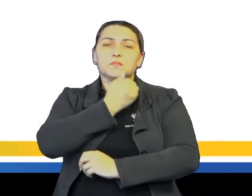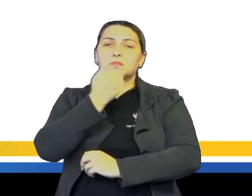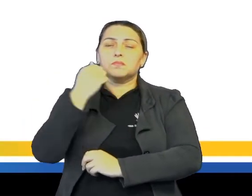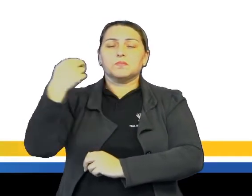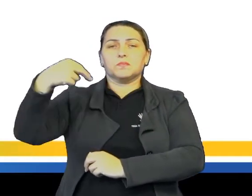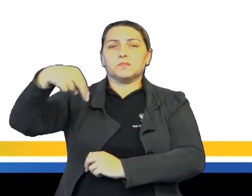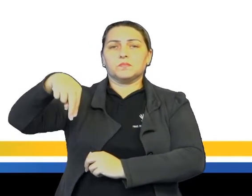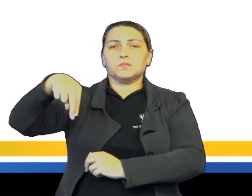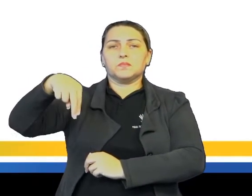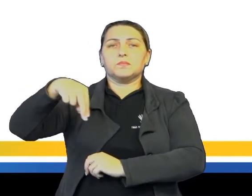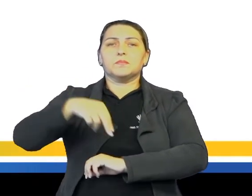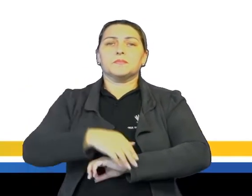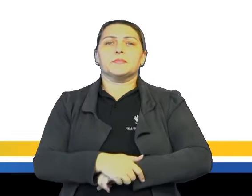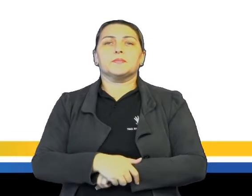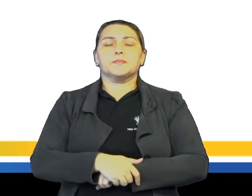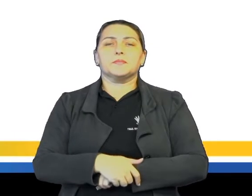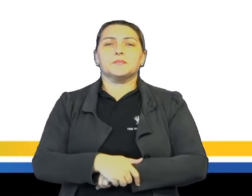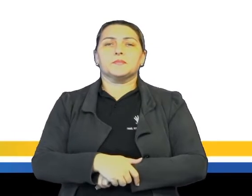naturais.